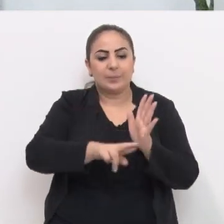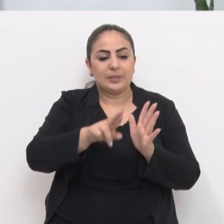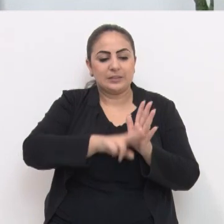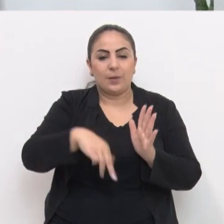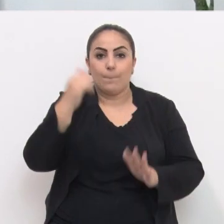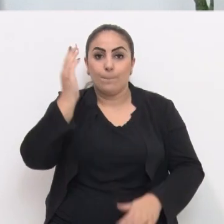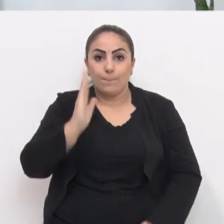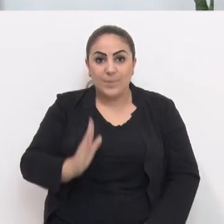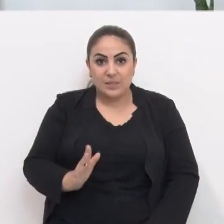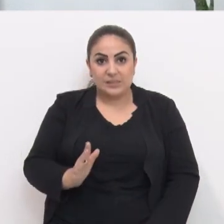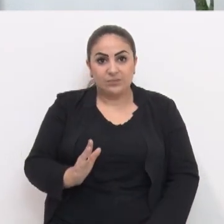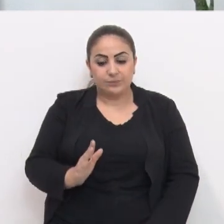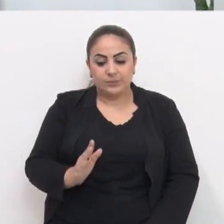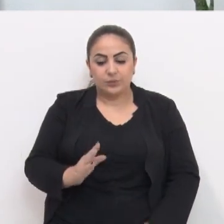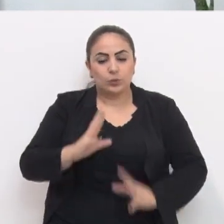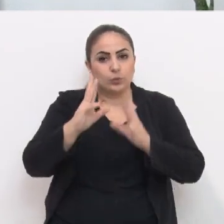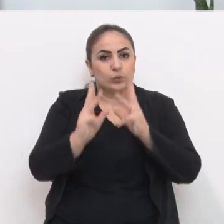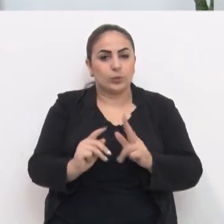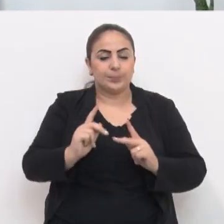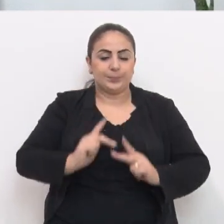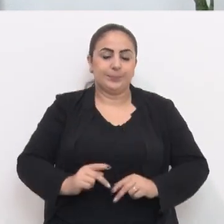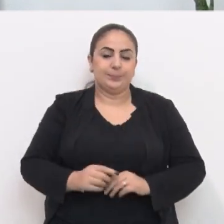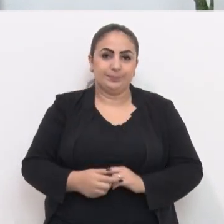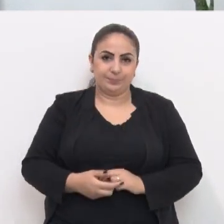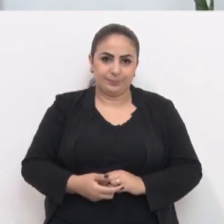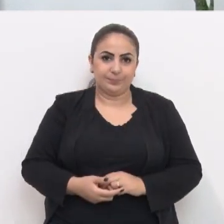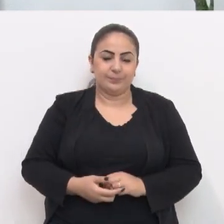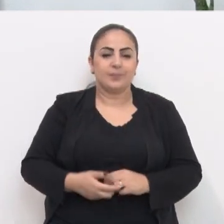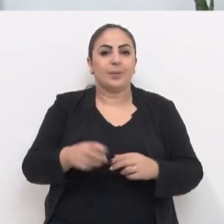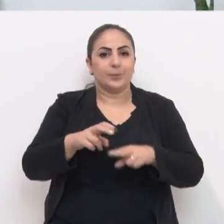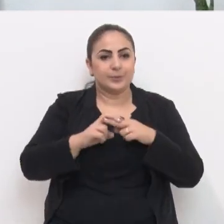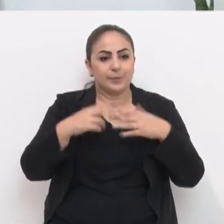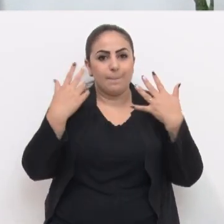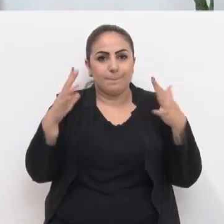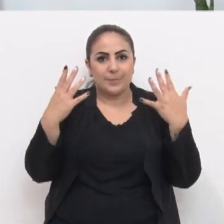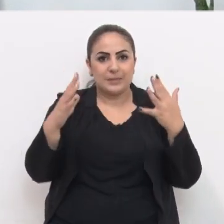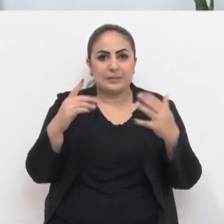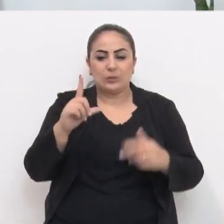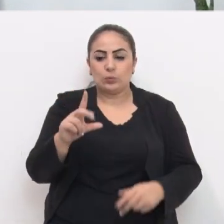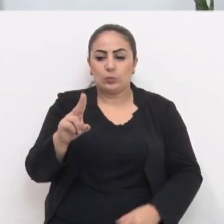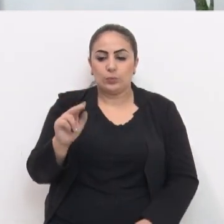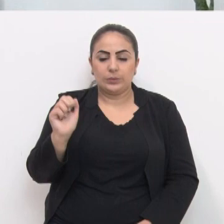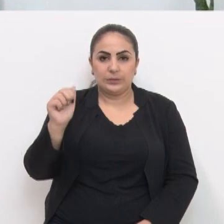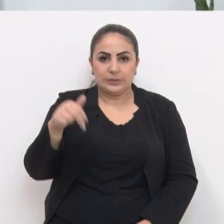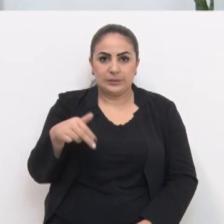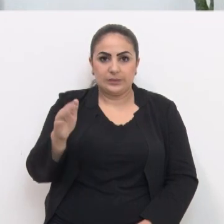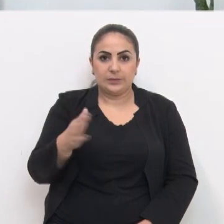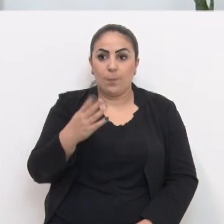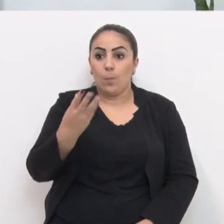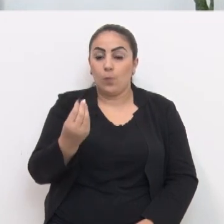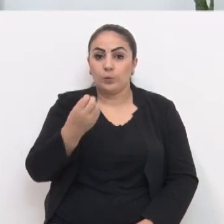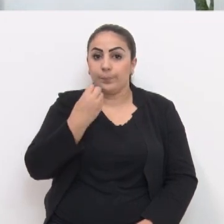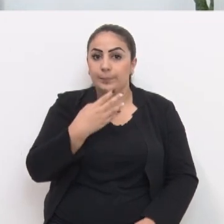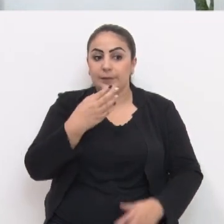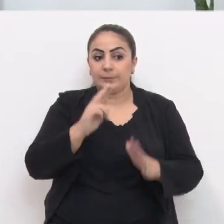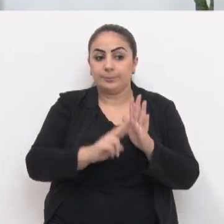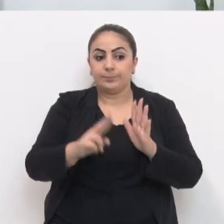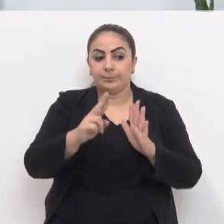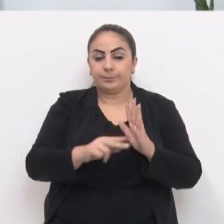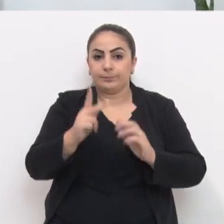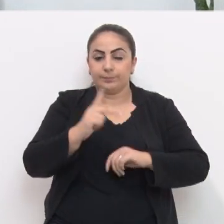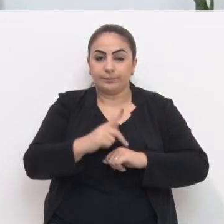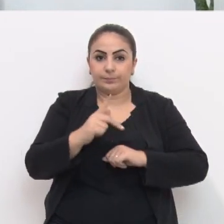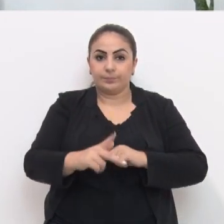o Brasil, representar todos os brasileiros. Então, quero dar os parabéns ao Luan Patrick, que muito bem representou Passo Fundo e